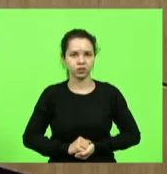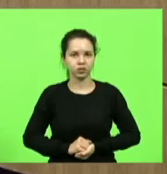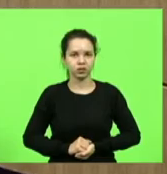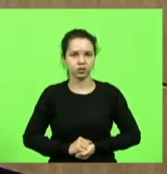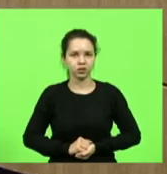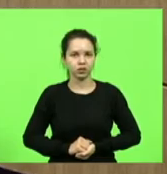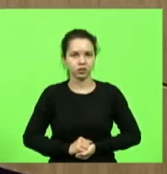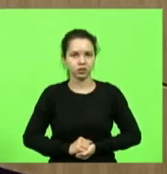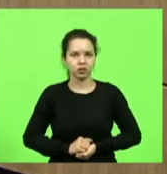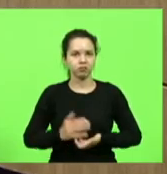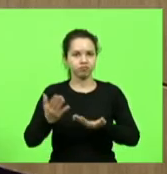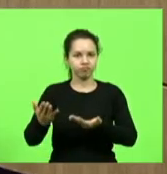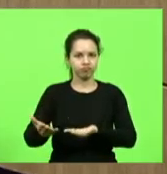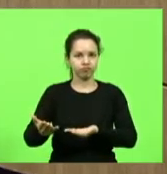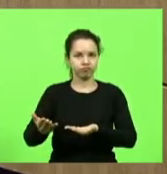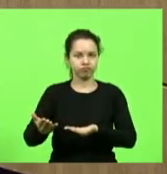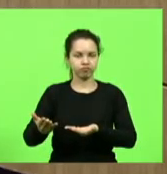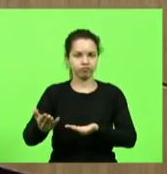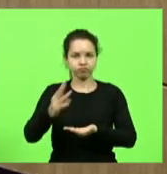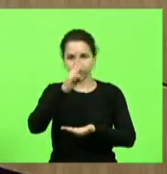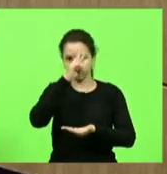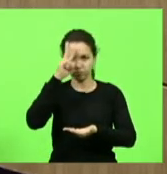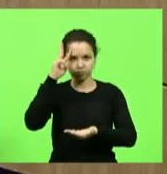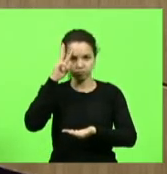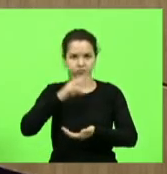Com a palavra, deputado Ronei Weber.